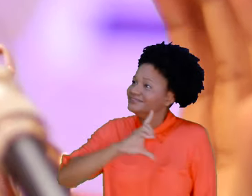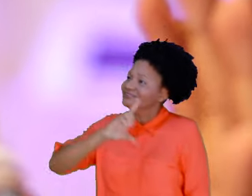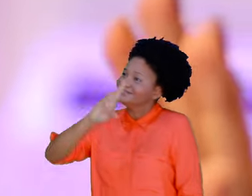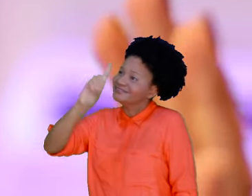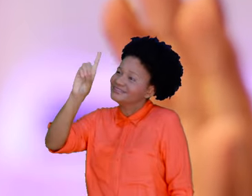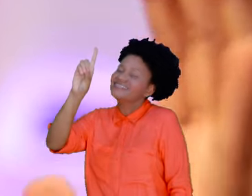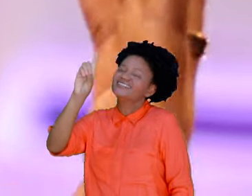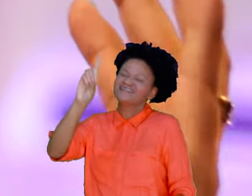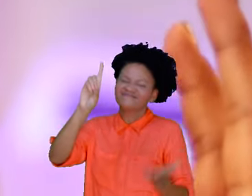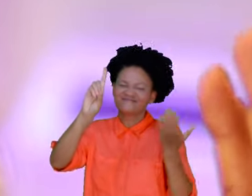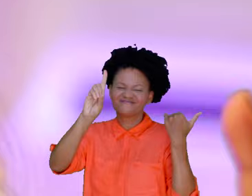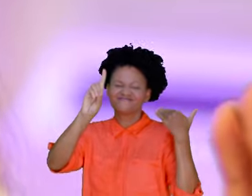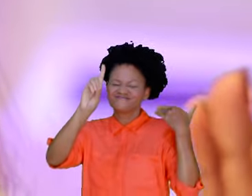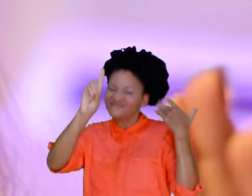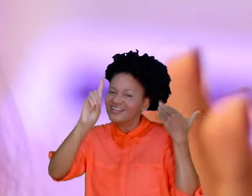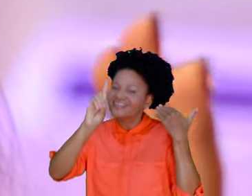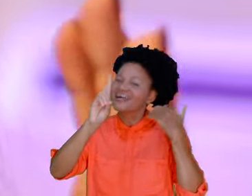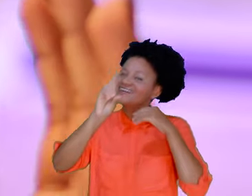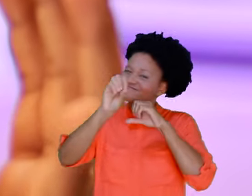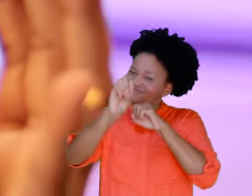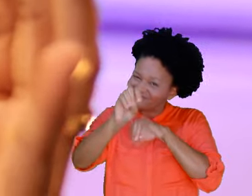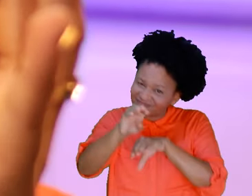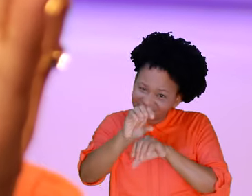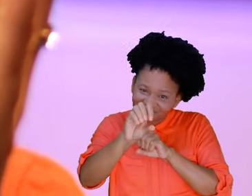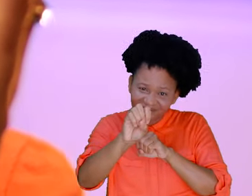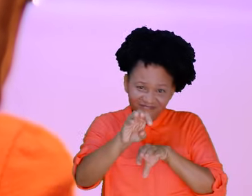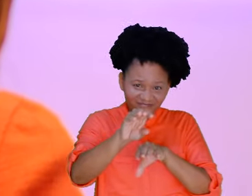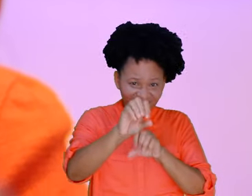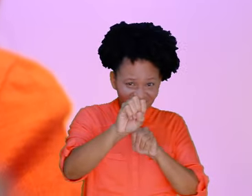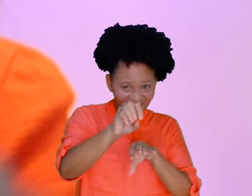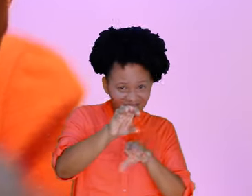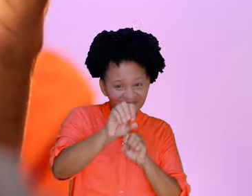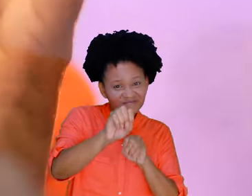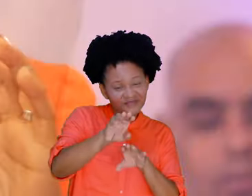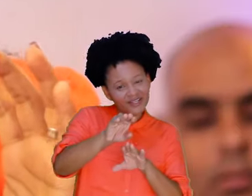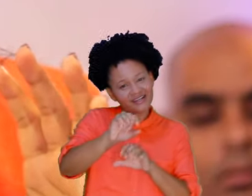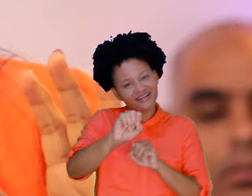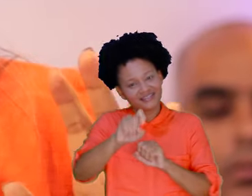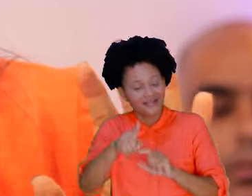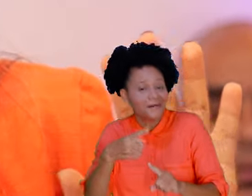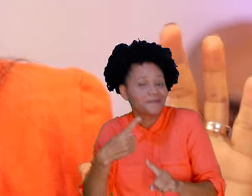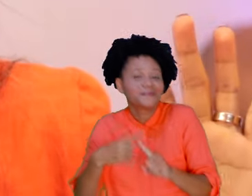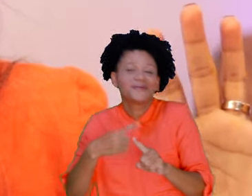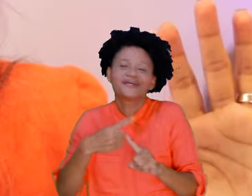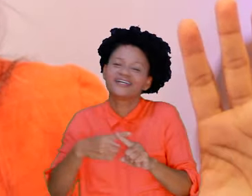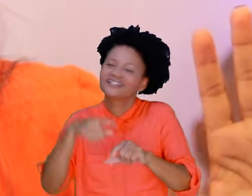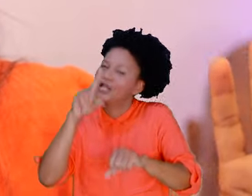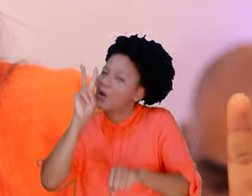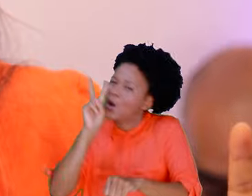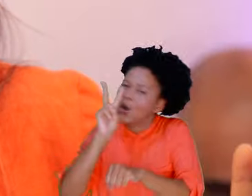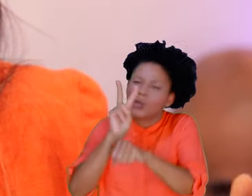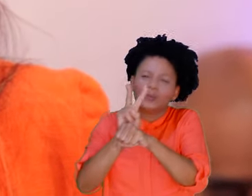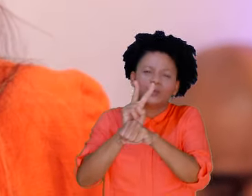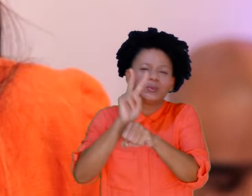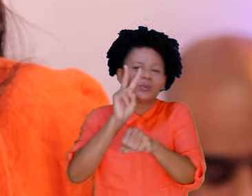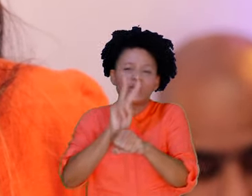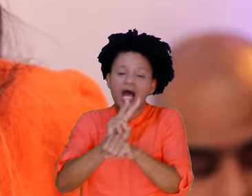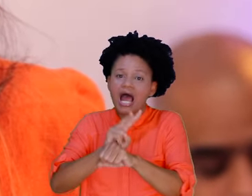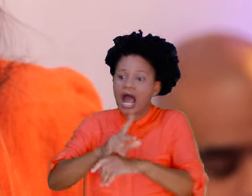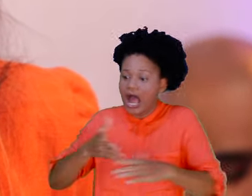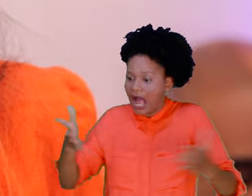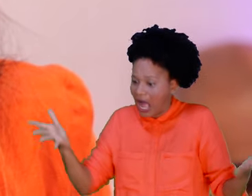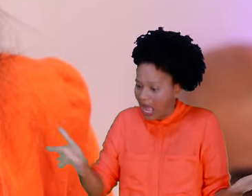ensinando. Foi livramento. Você só sofreu